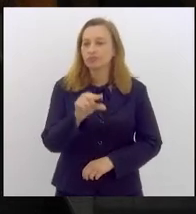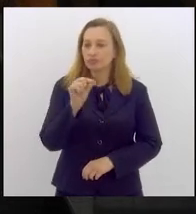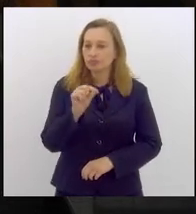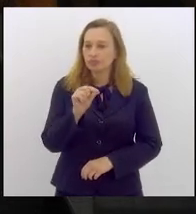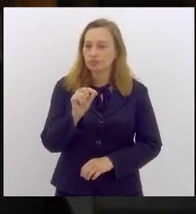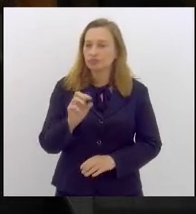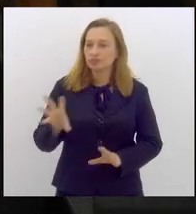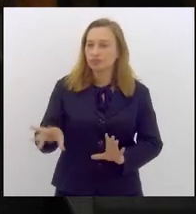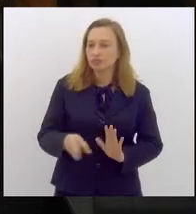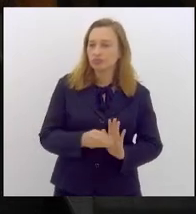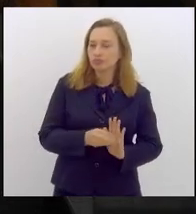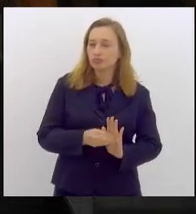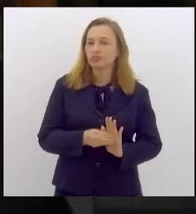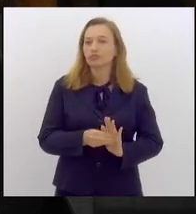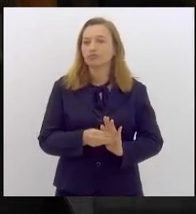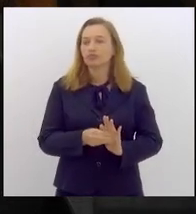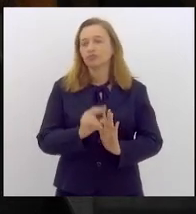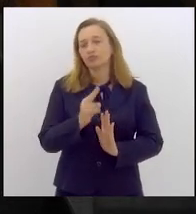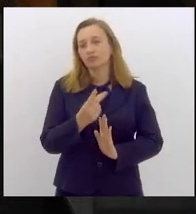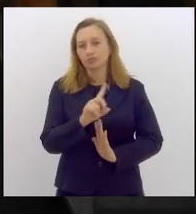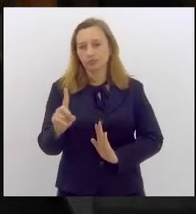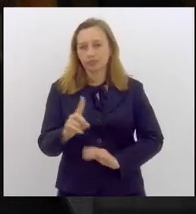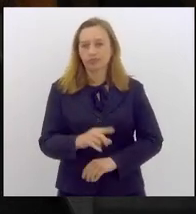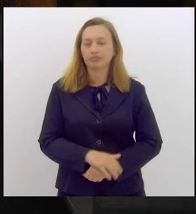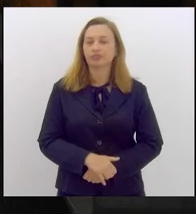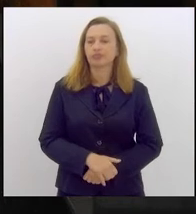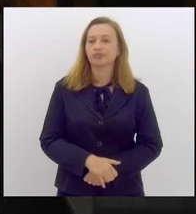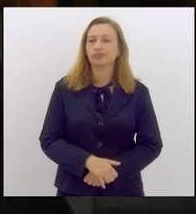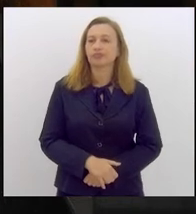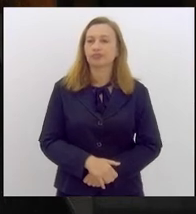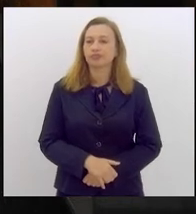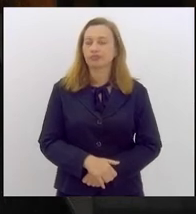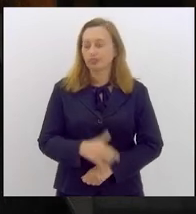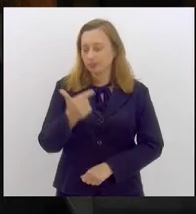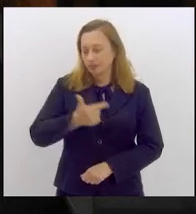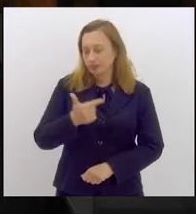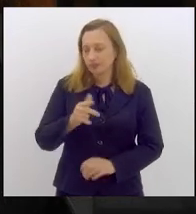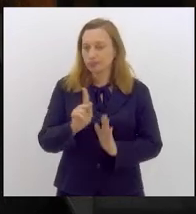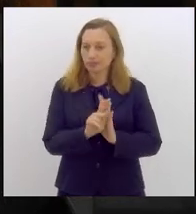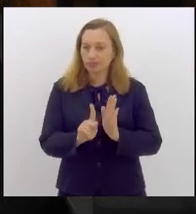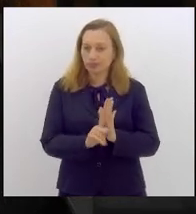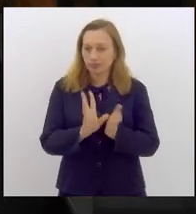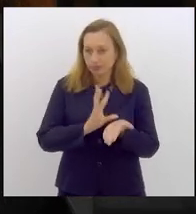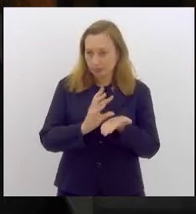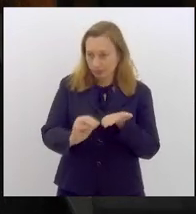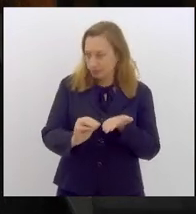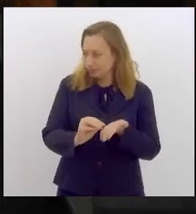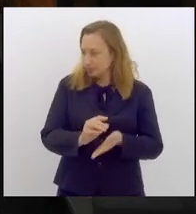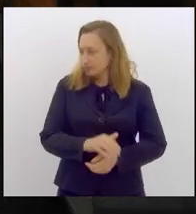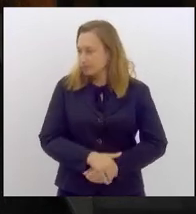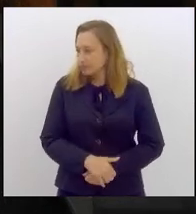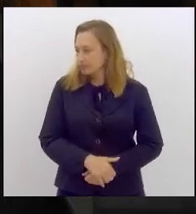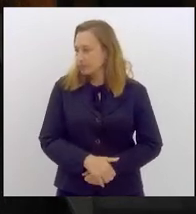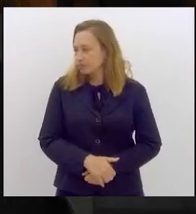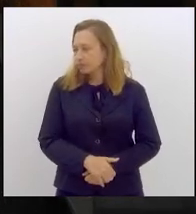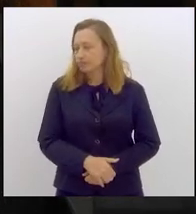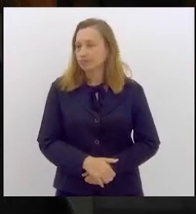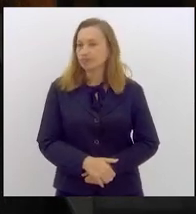pela anexação ou não. Este foi o segundo projeto de pauta.